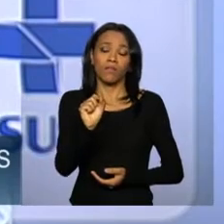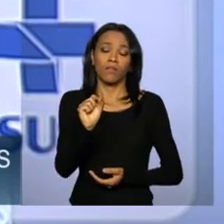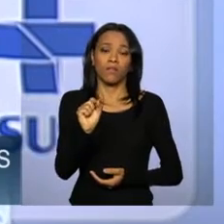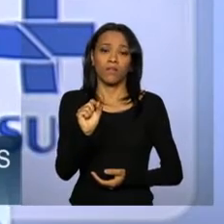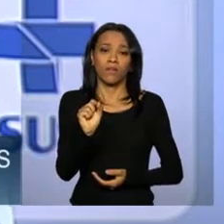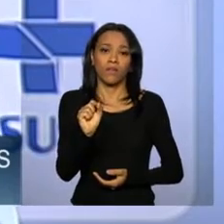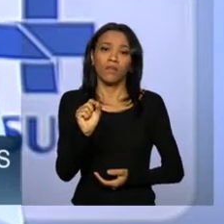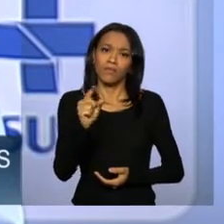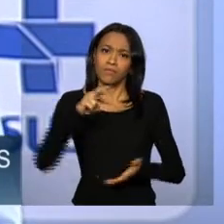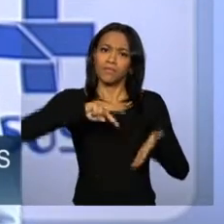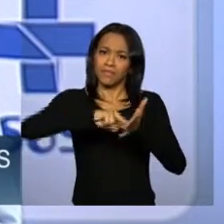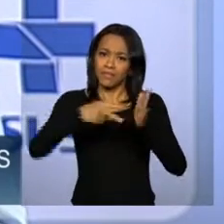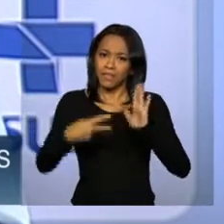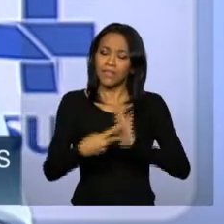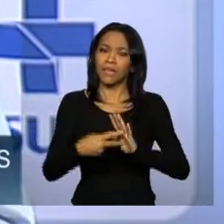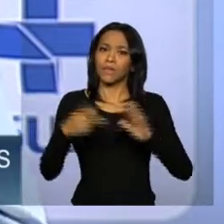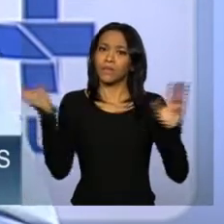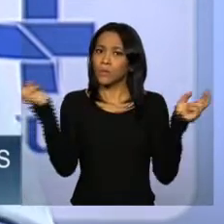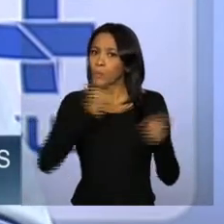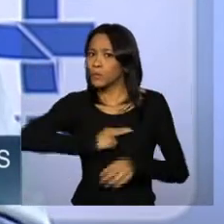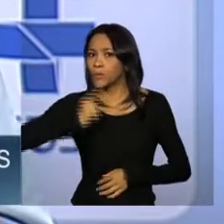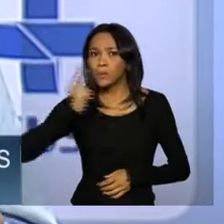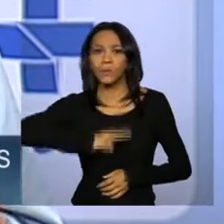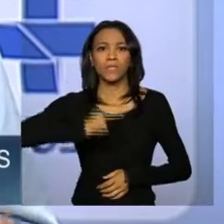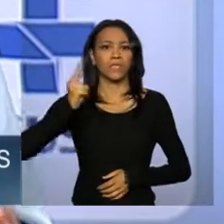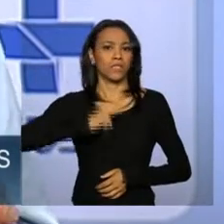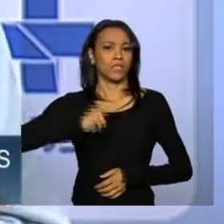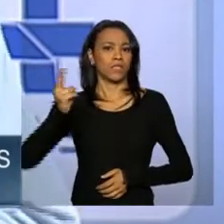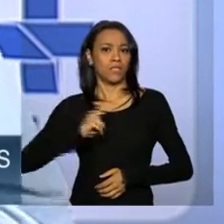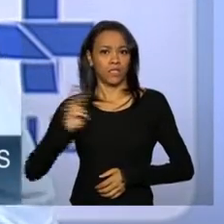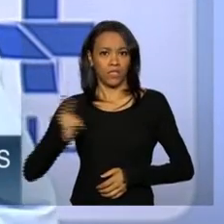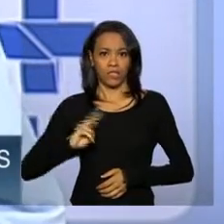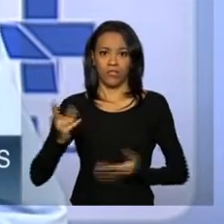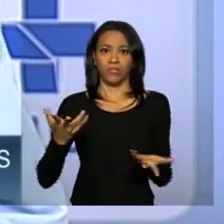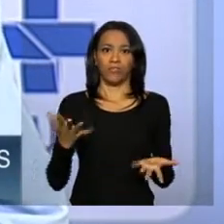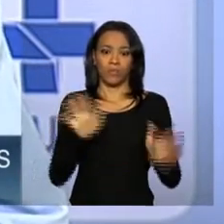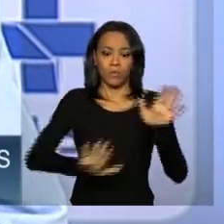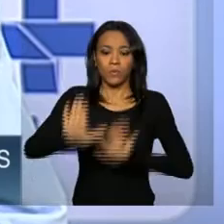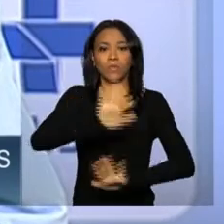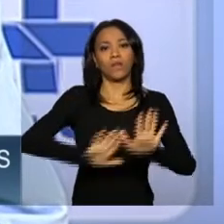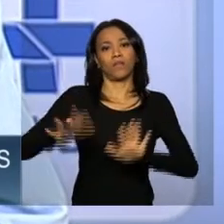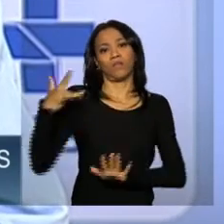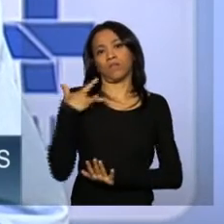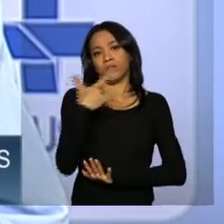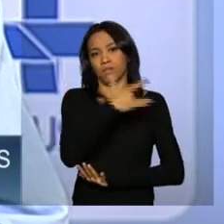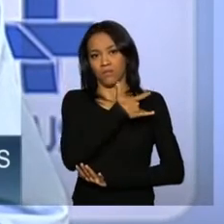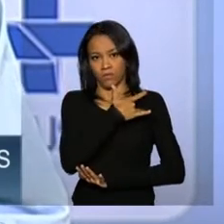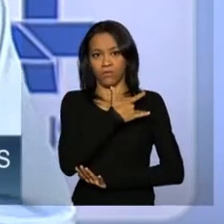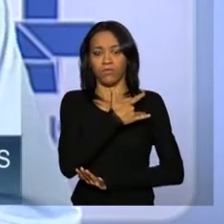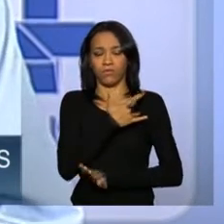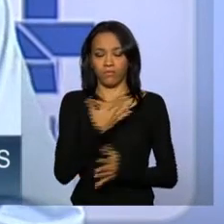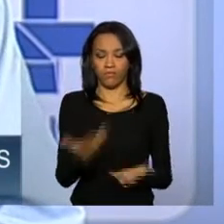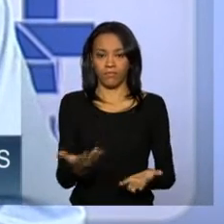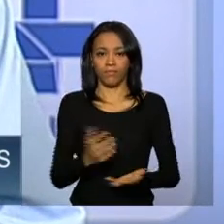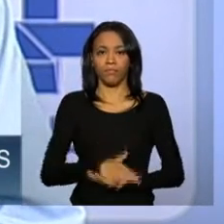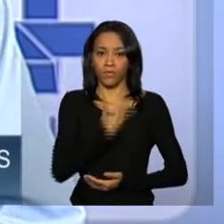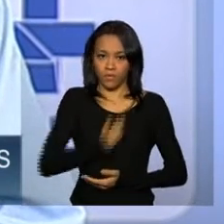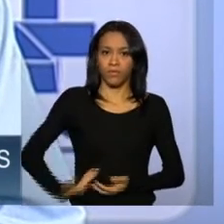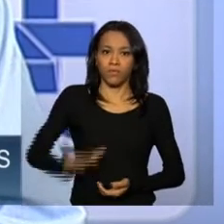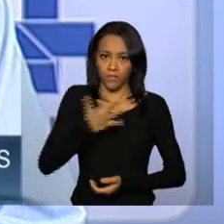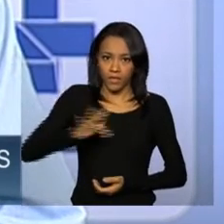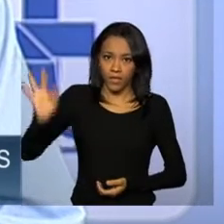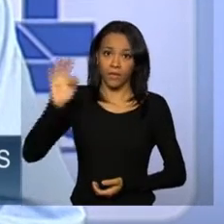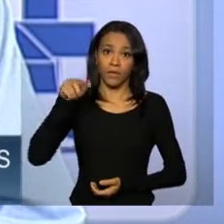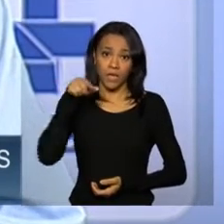prática, o significado da emergência em saúde pública declarada pelo governo federal. Este mesmo